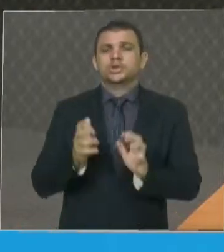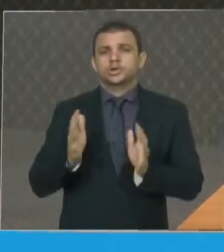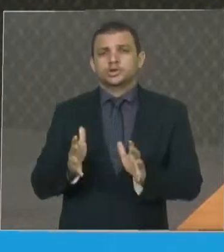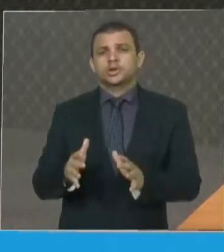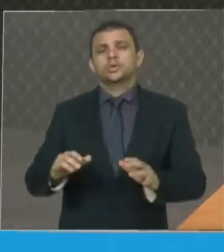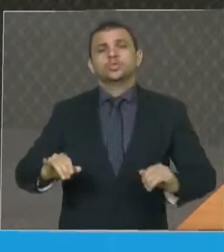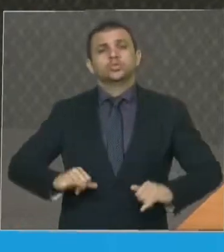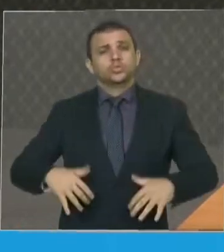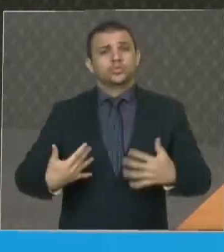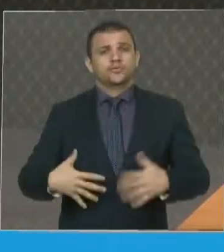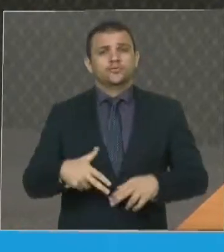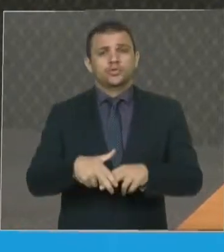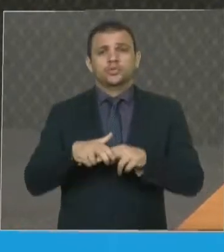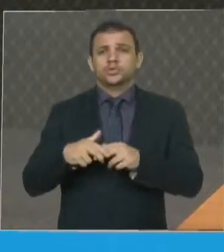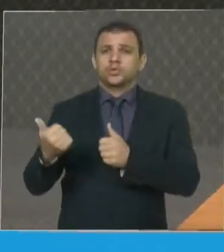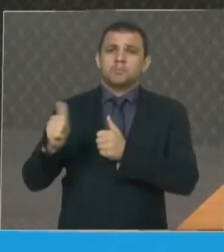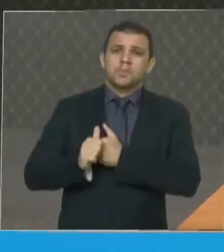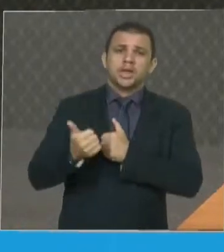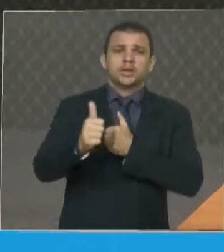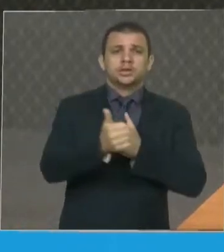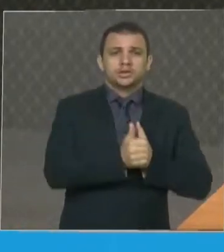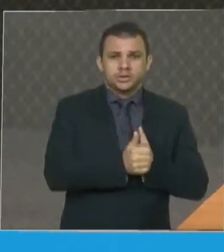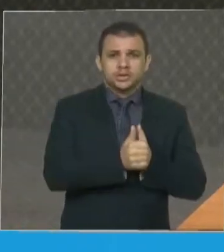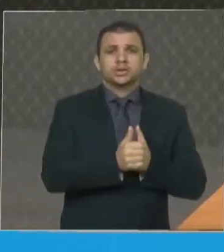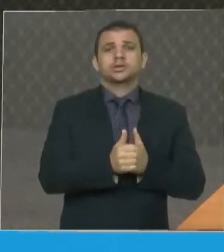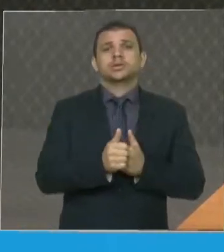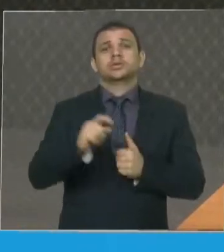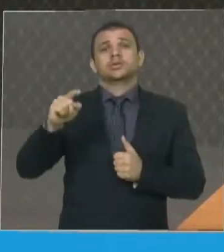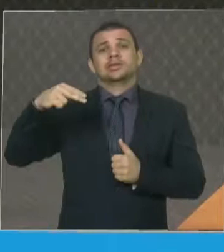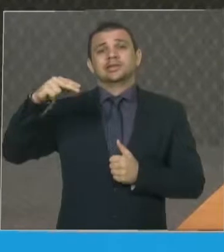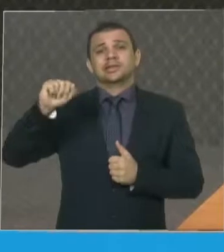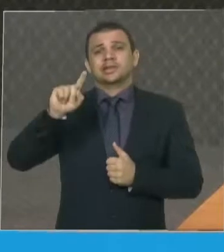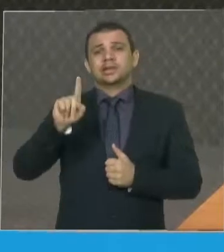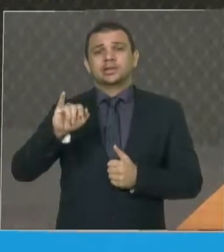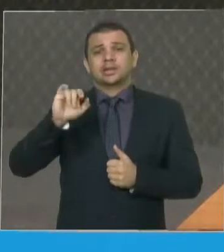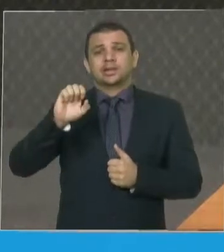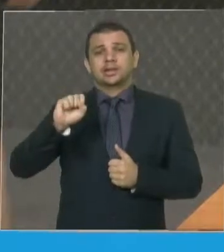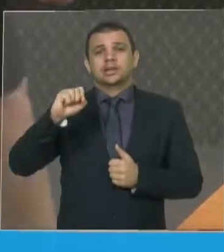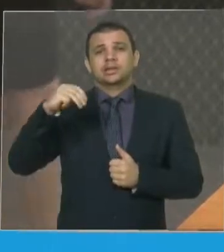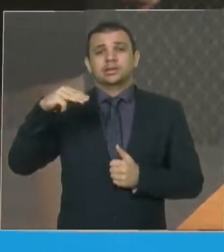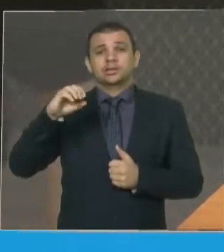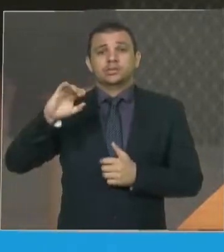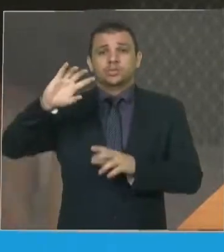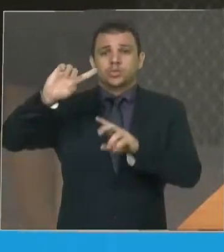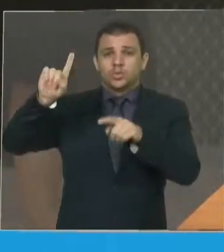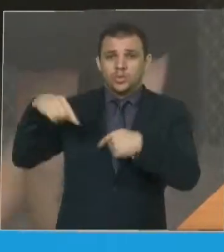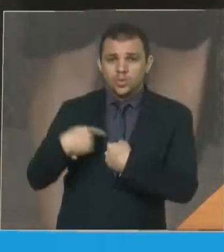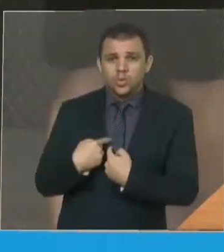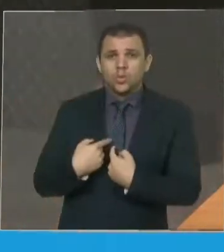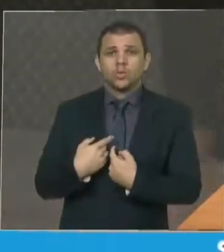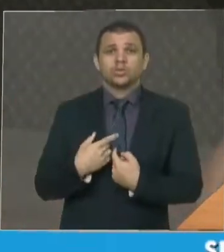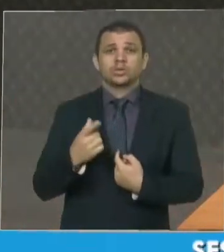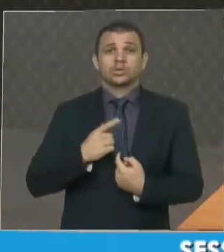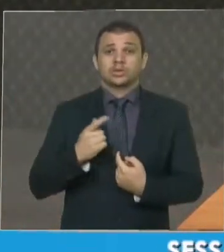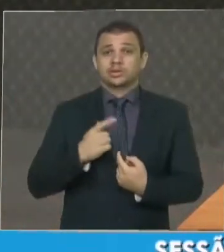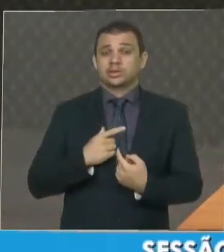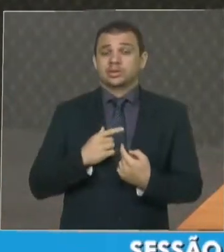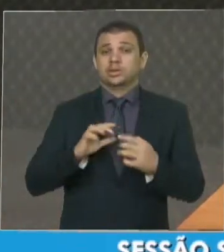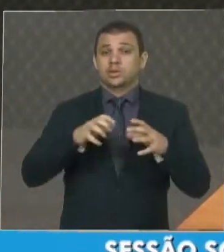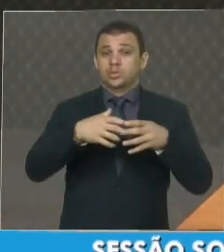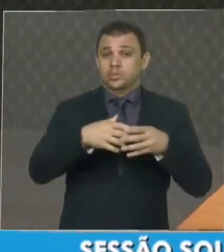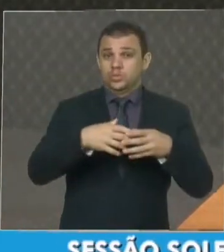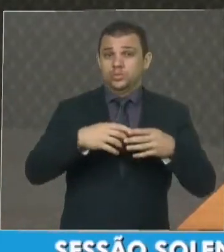perseguição, holocausto, quando a terça do povo judeu foi assassinado brutalmente pelo